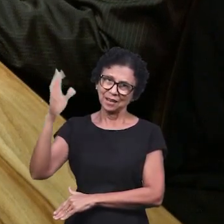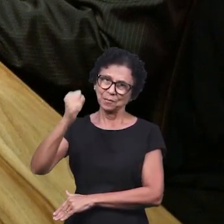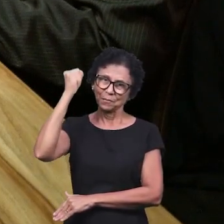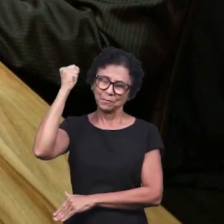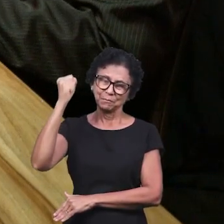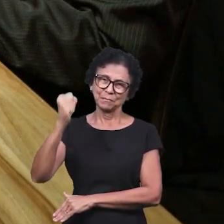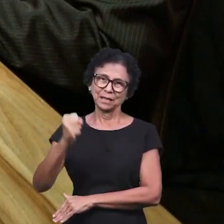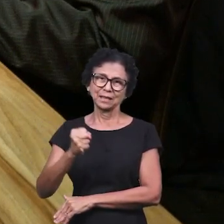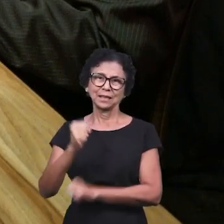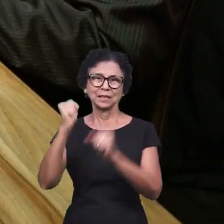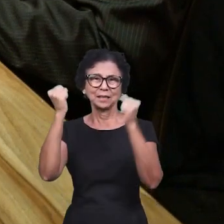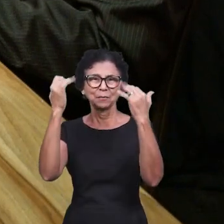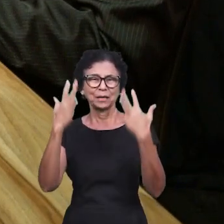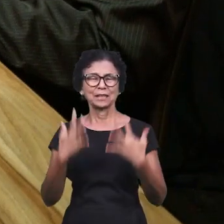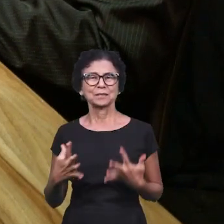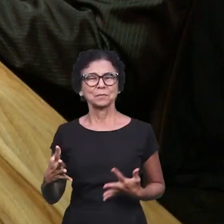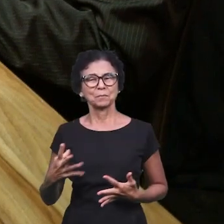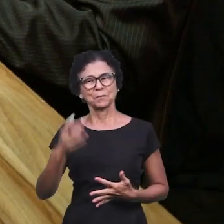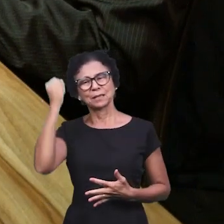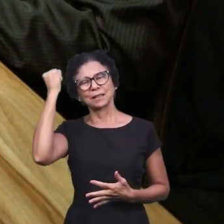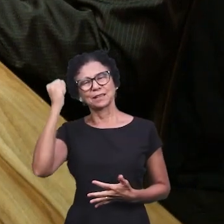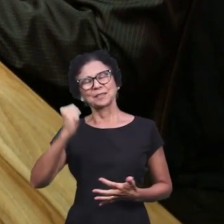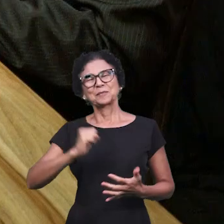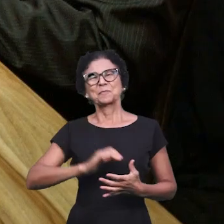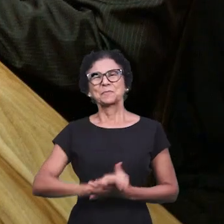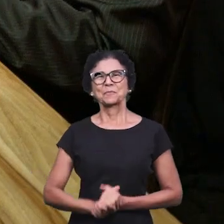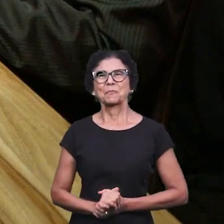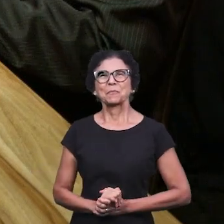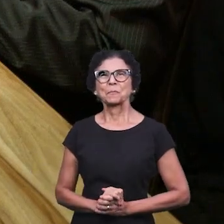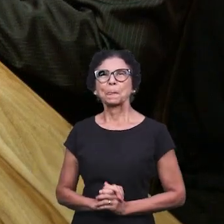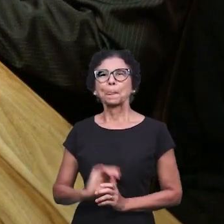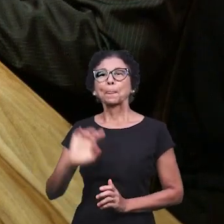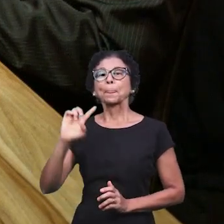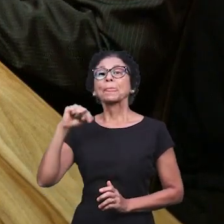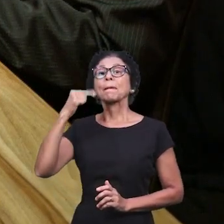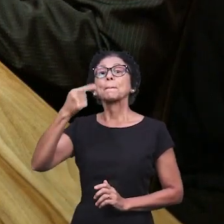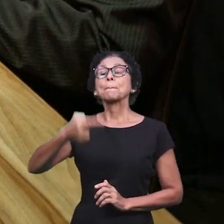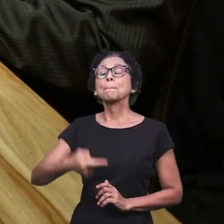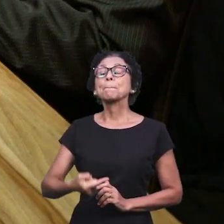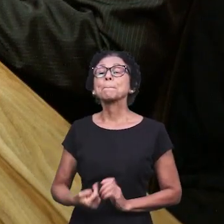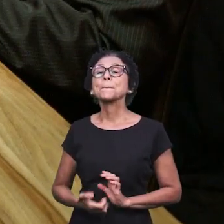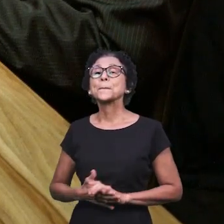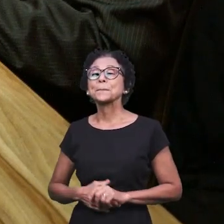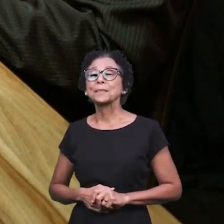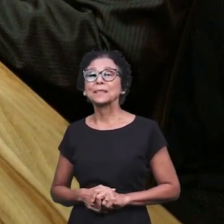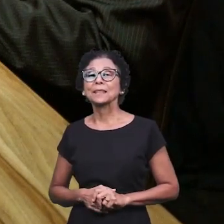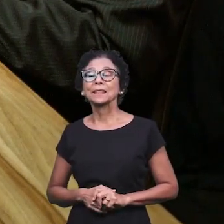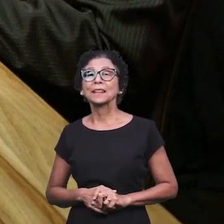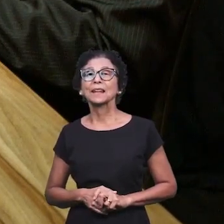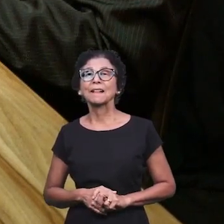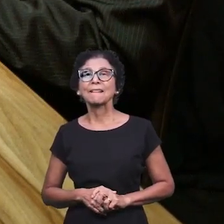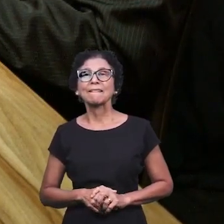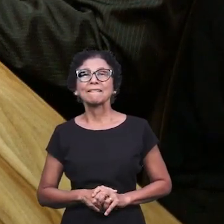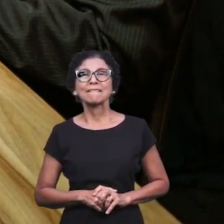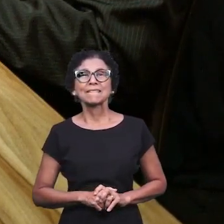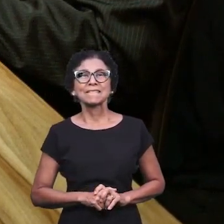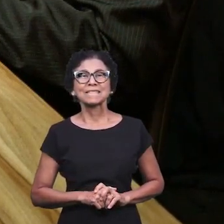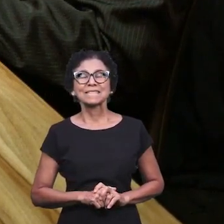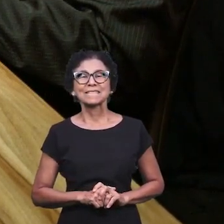posse dessa aprovação, né? Conta pra gente aí agora o que vem nesse próximo passo para a gente chegar ao final